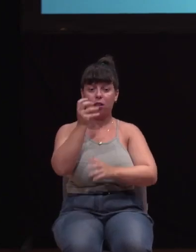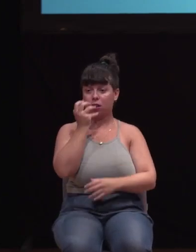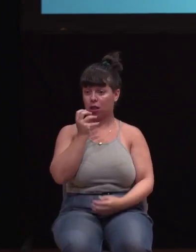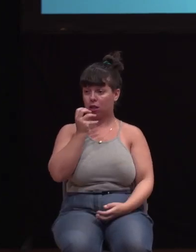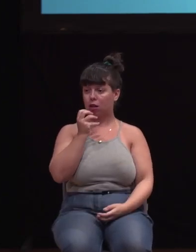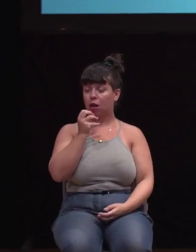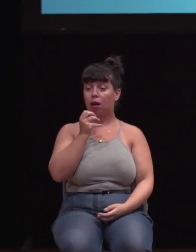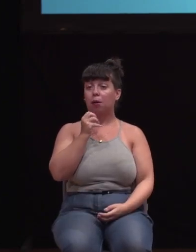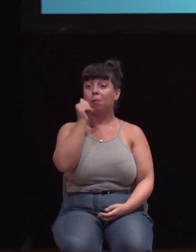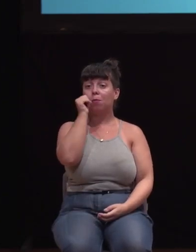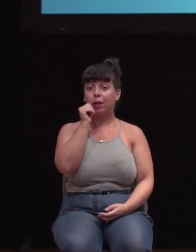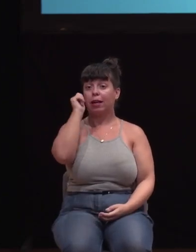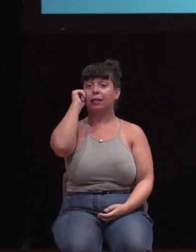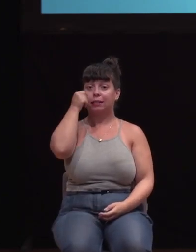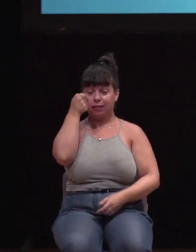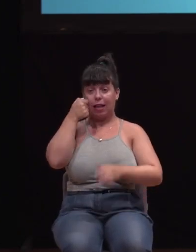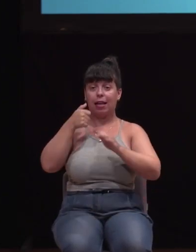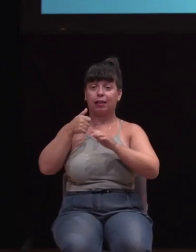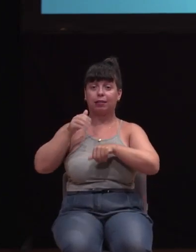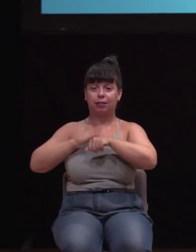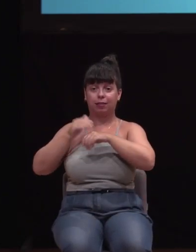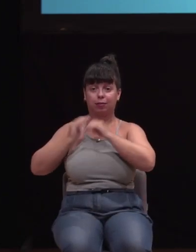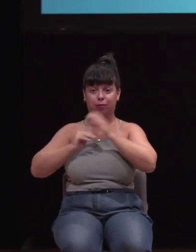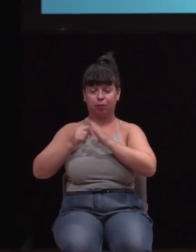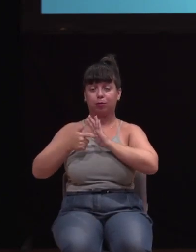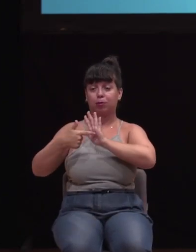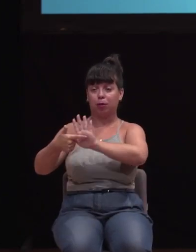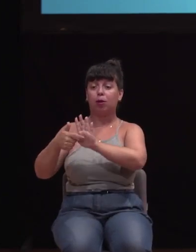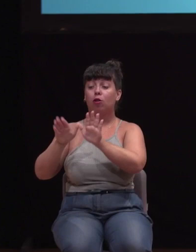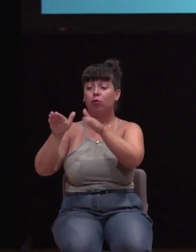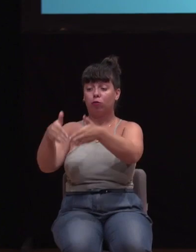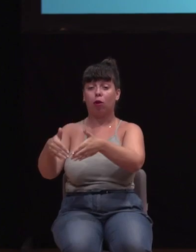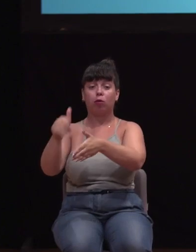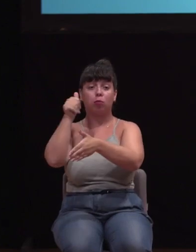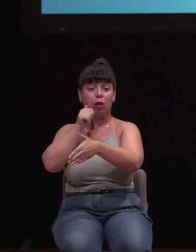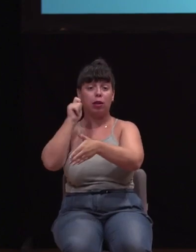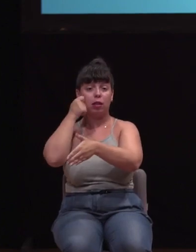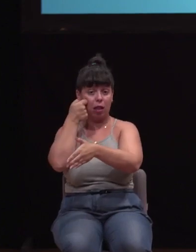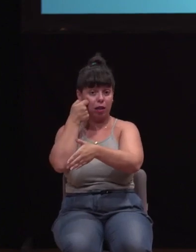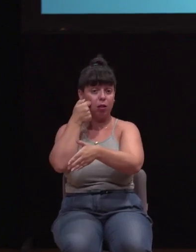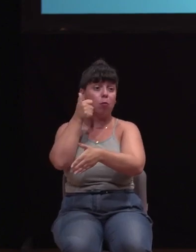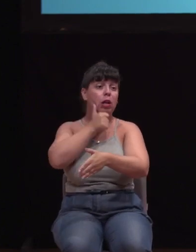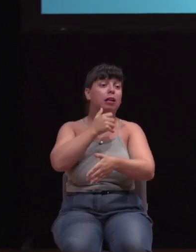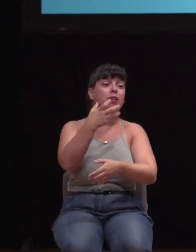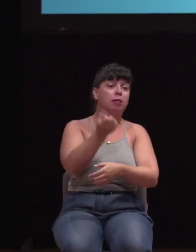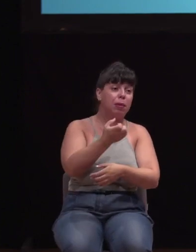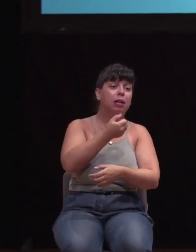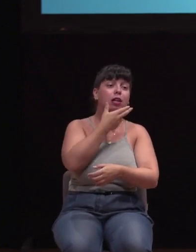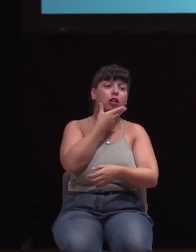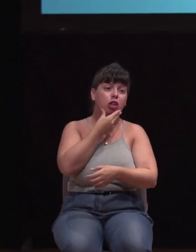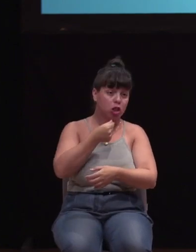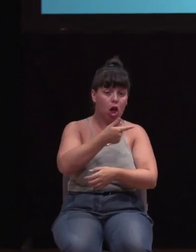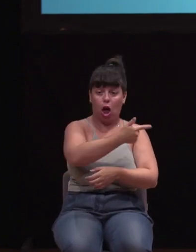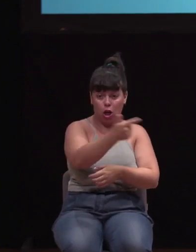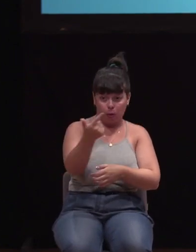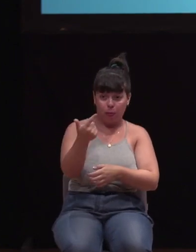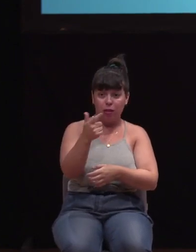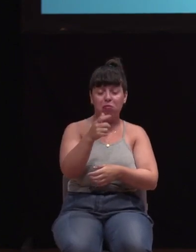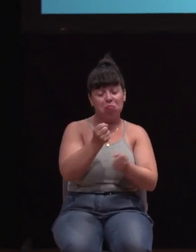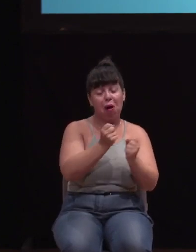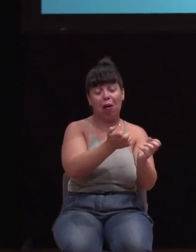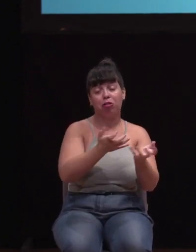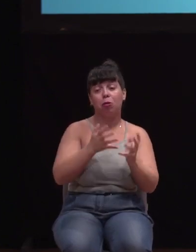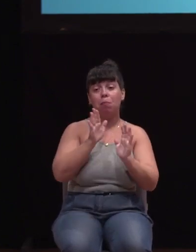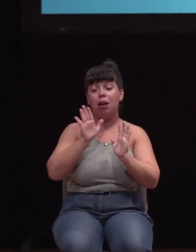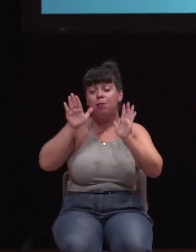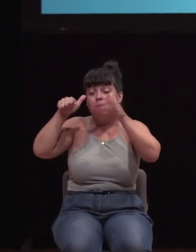por mulheres negras para mulheres negras. Mulheres brancas, homens brancos e homens negros são bem-vindos, mas as protagonistas do processo são as mulheres